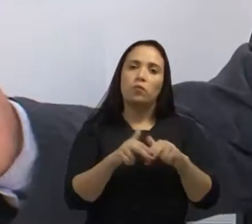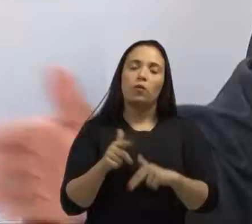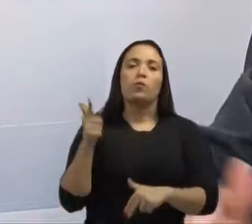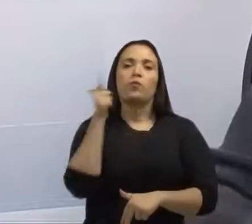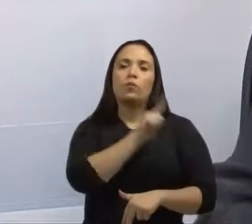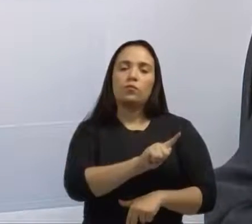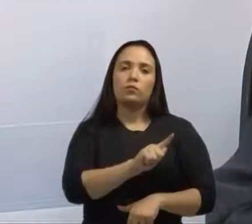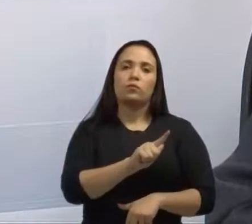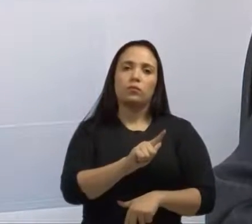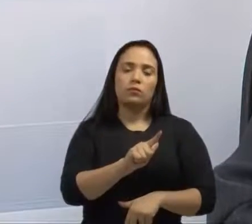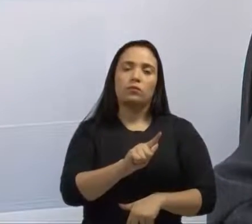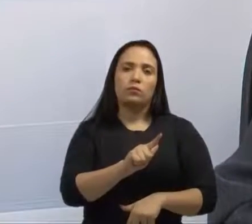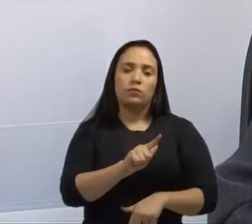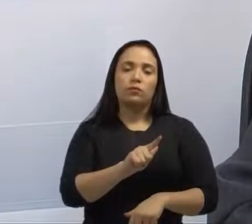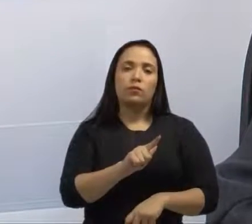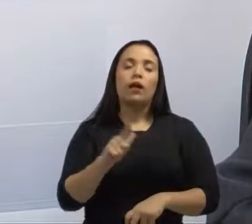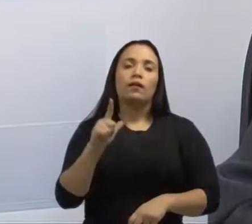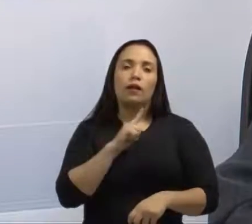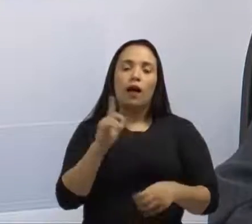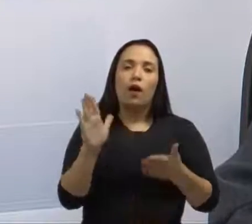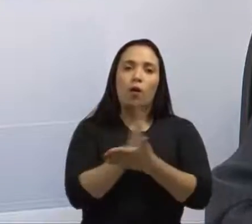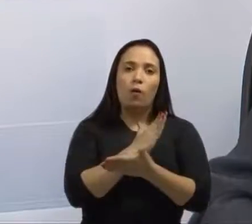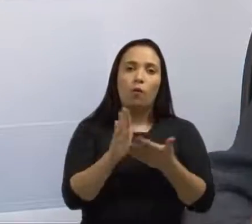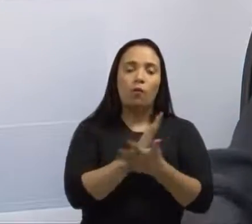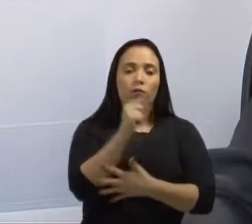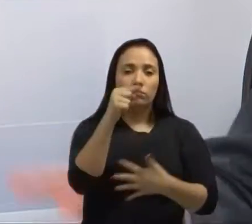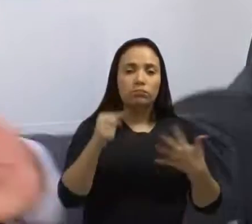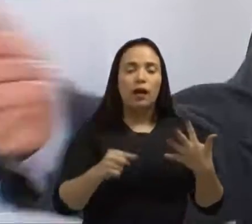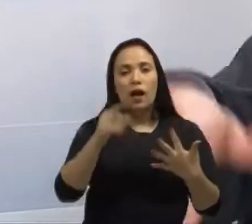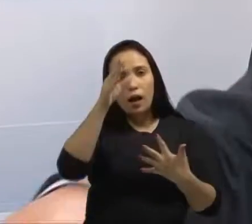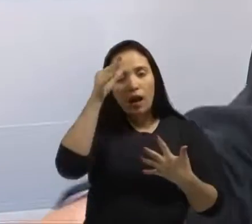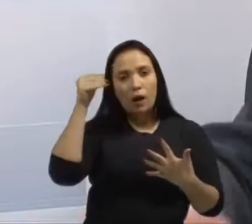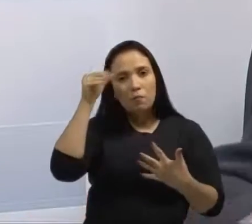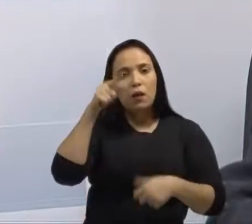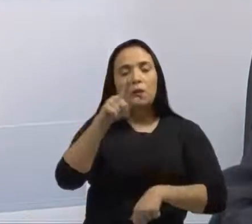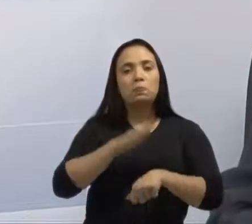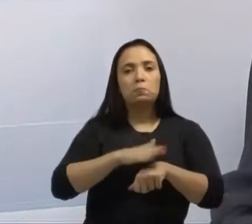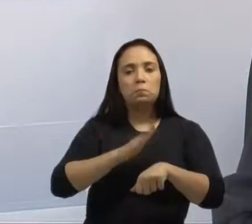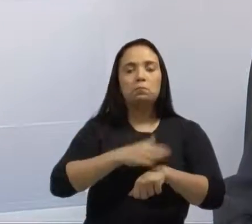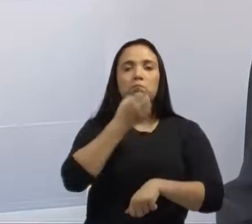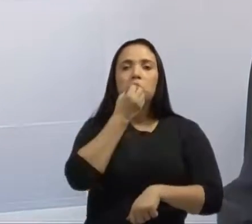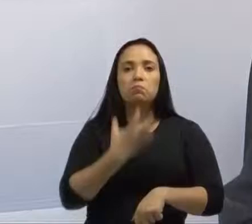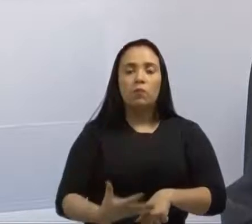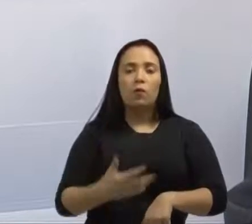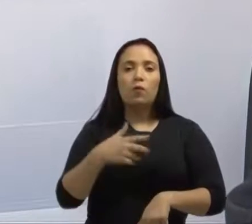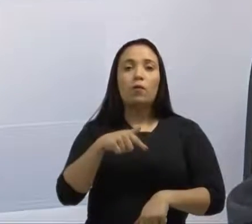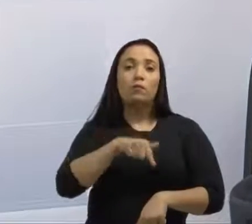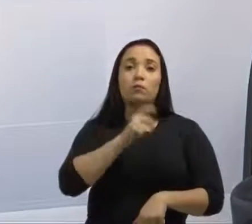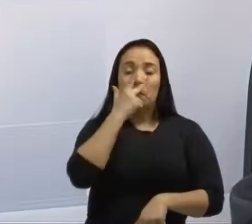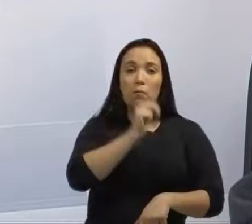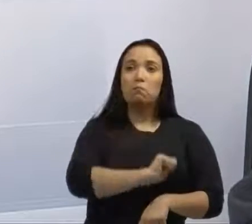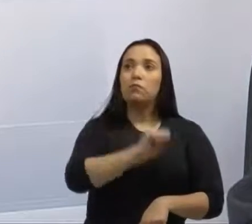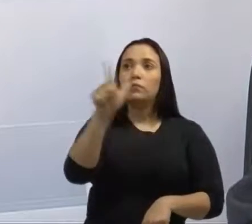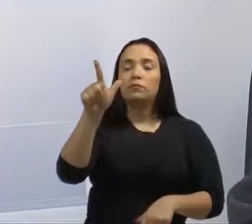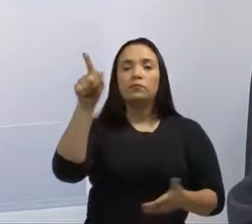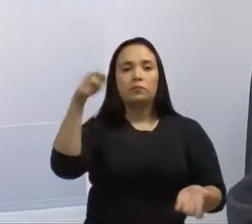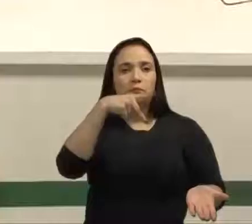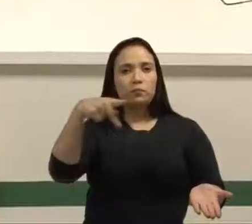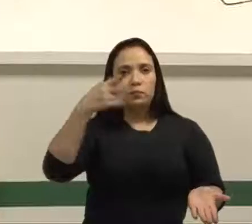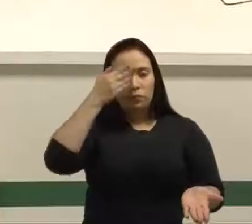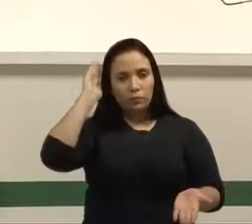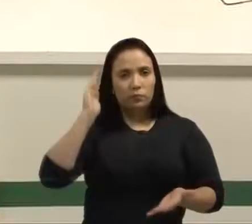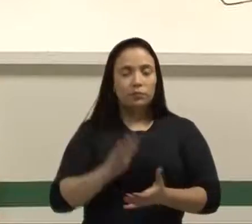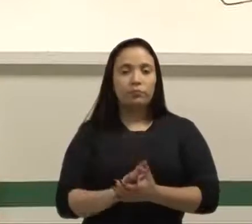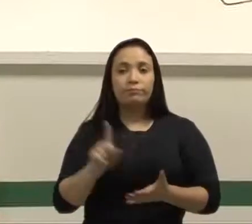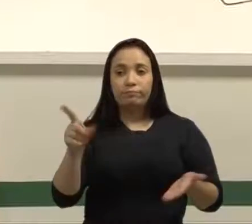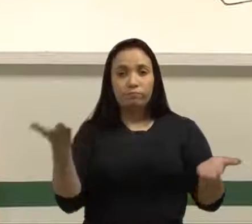Como você bem colocou, em alguns aspectos, ele se adianta mais do que o próprio governo do presidente Michel Temer. Pois é, ele agora teve no